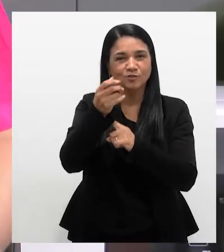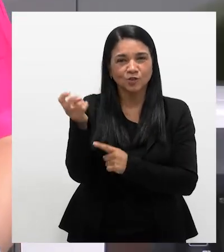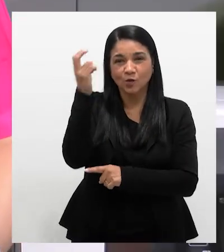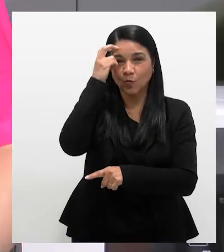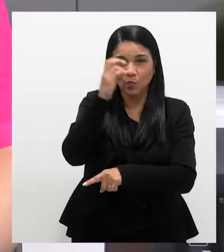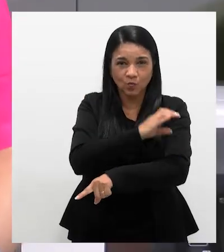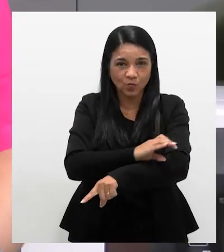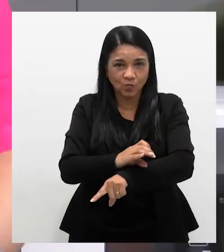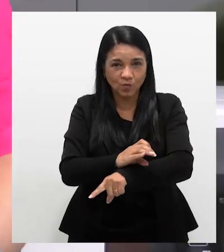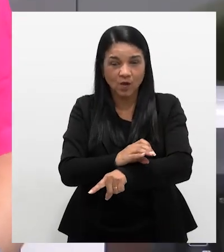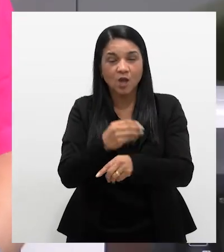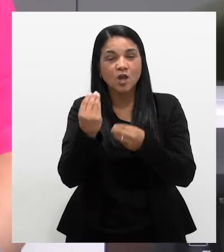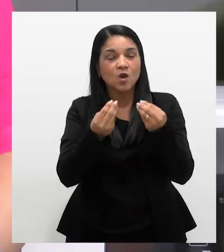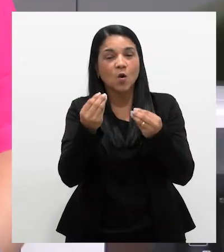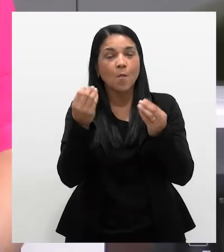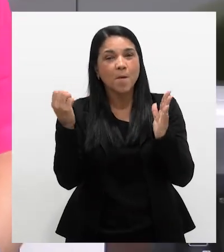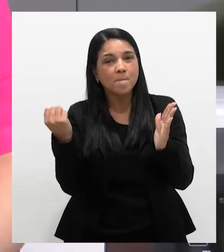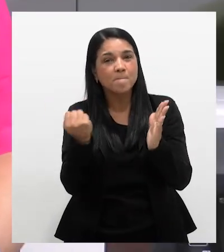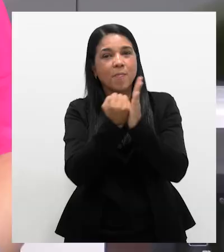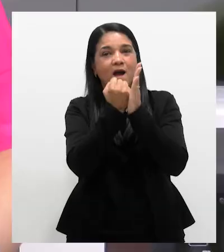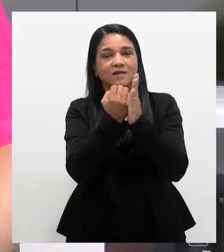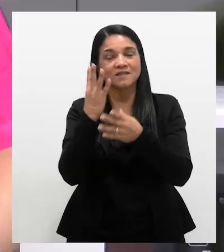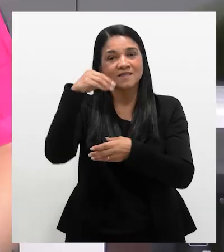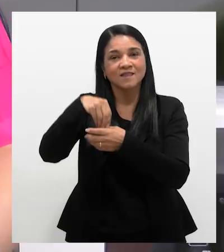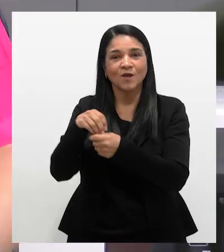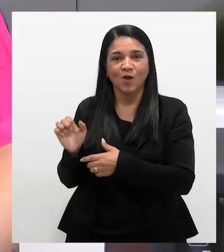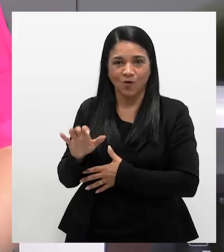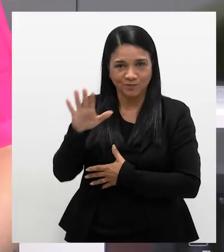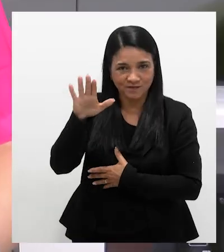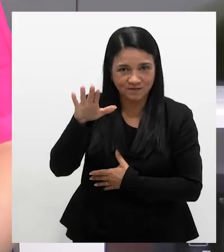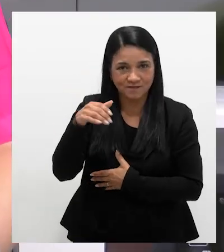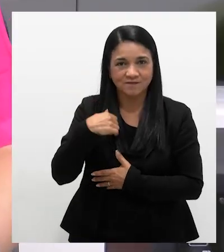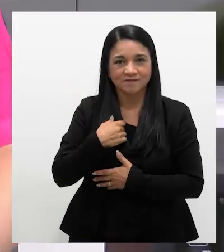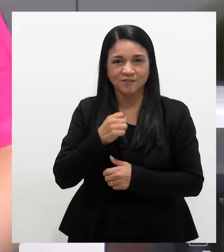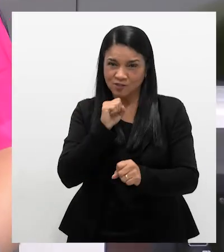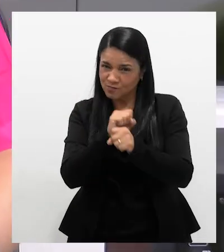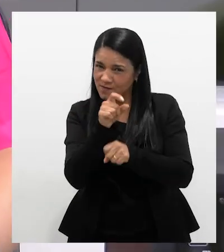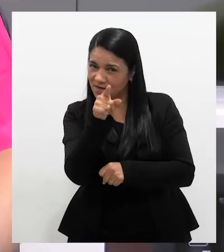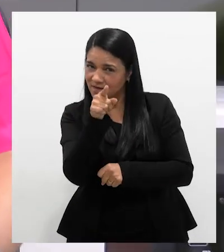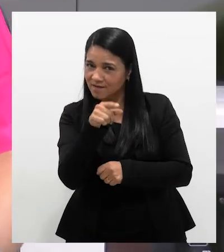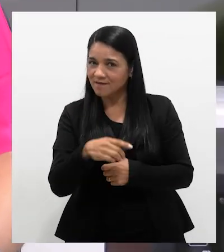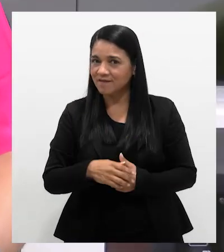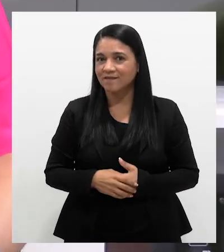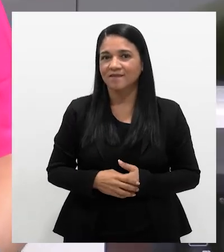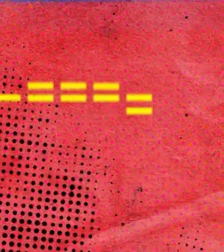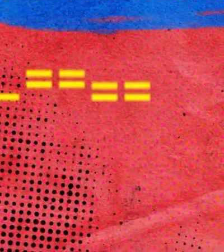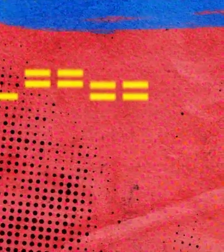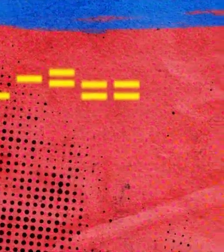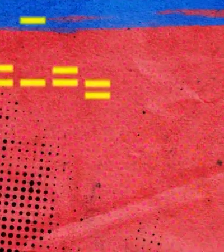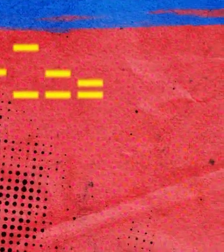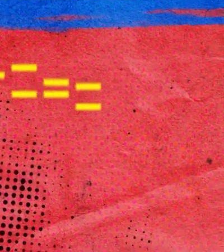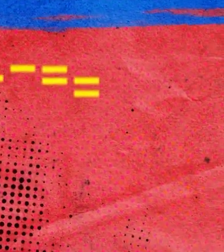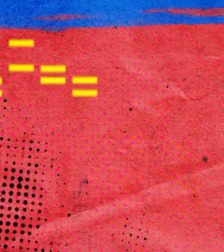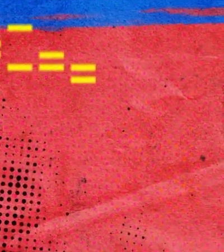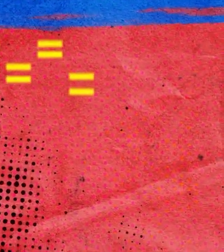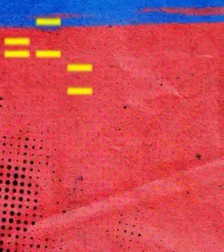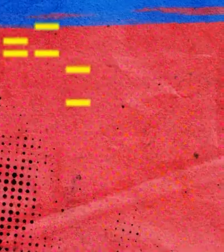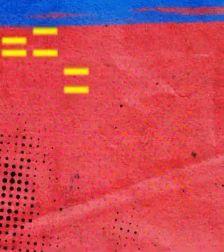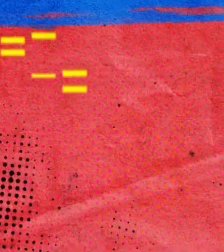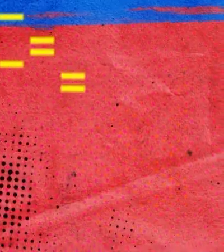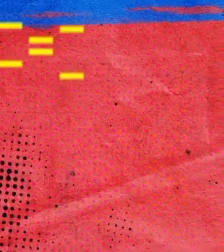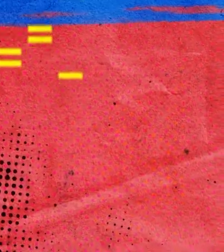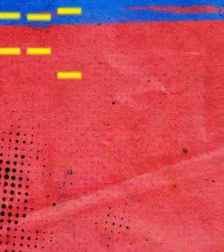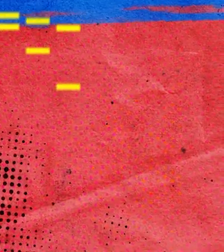tecnologia, cultura e como isso impacta dentro da comunidade. Sim. Até daqui a pouco. Não saia daí.